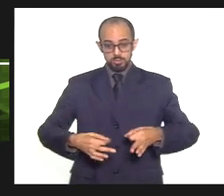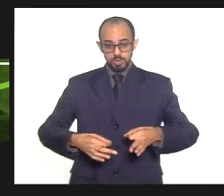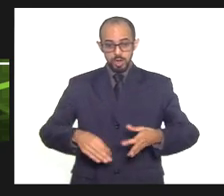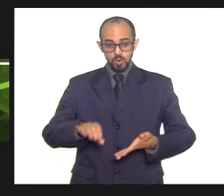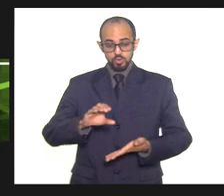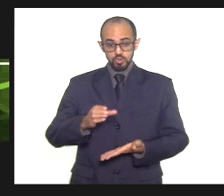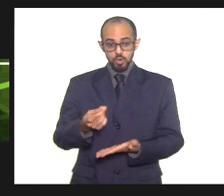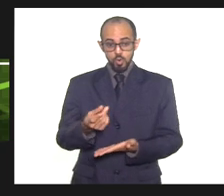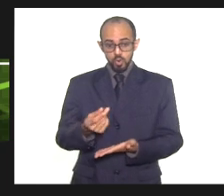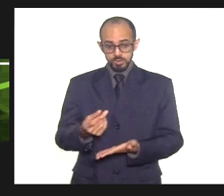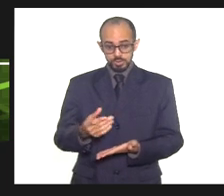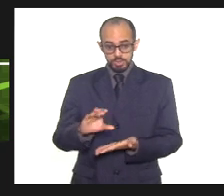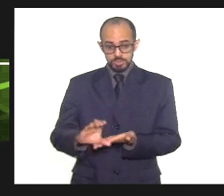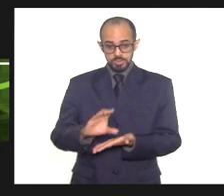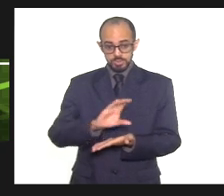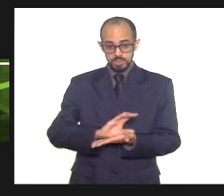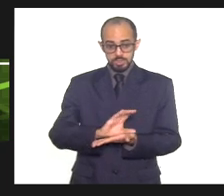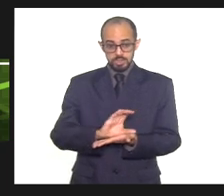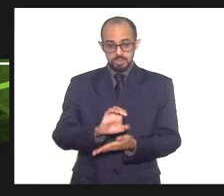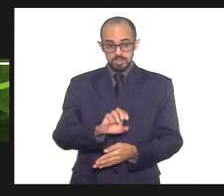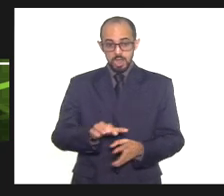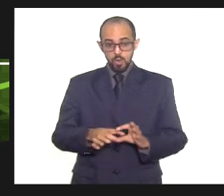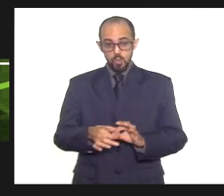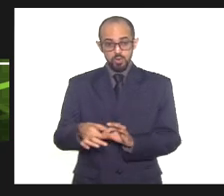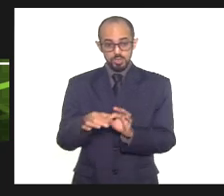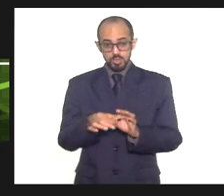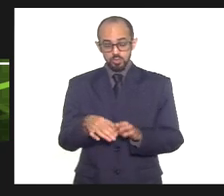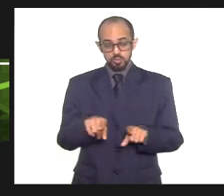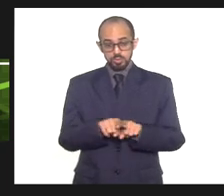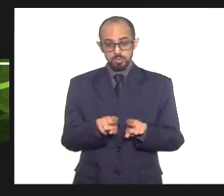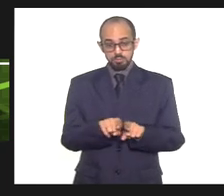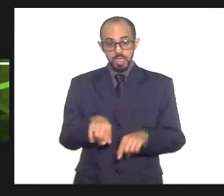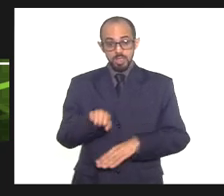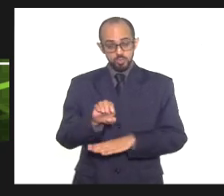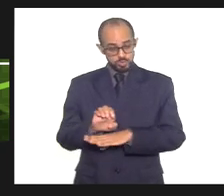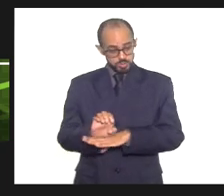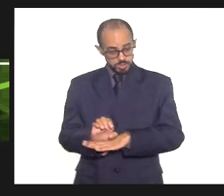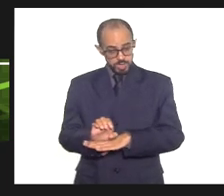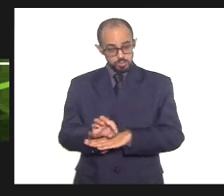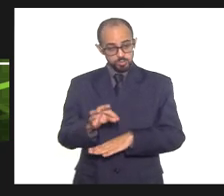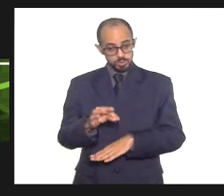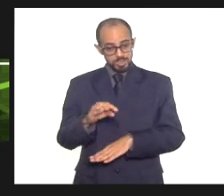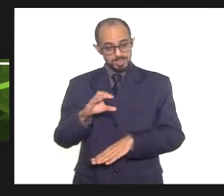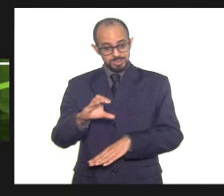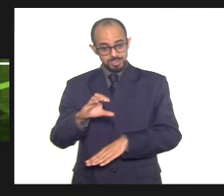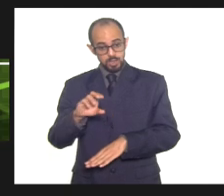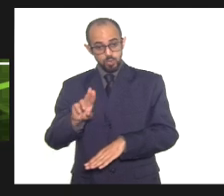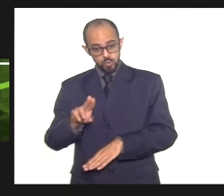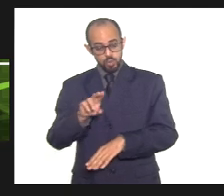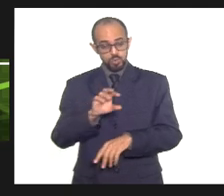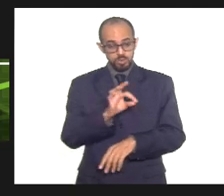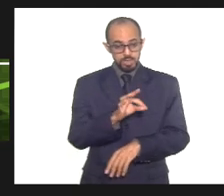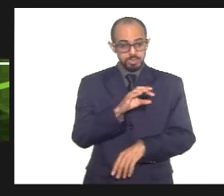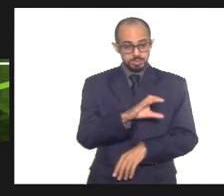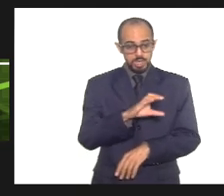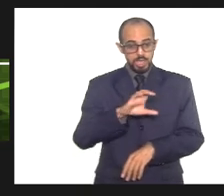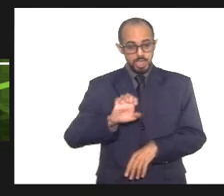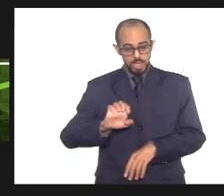União, Tribunais de Contas do Estado, Tribunal de Contas do Estado